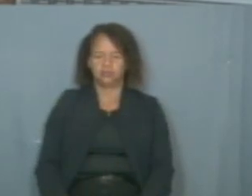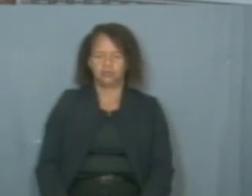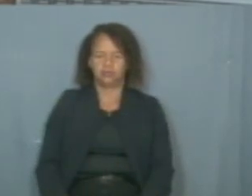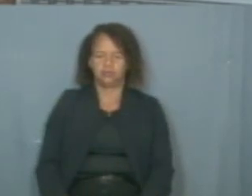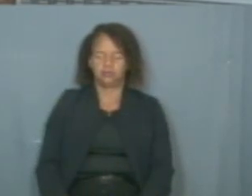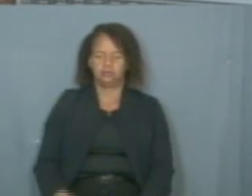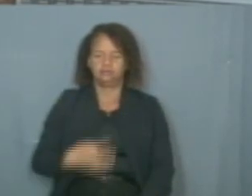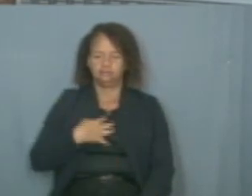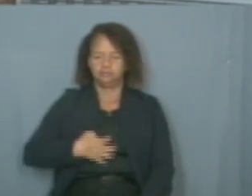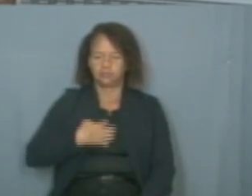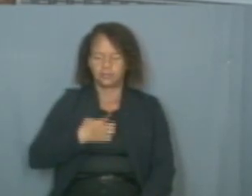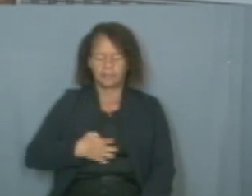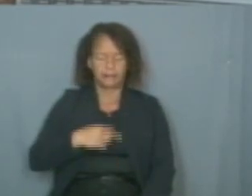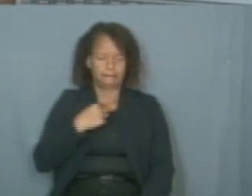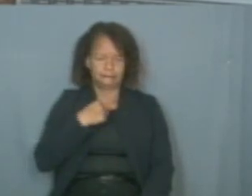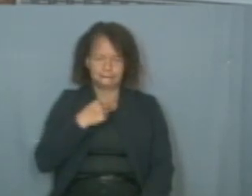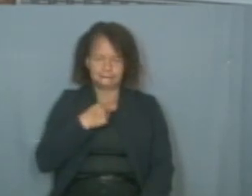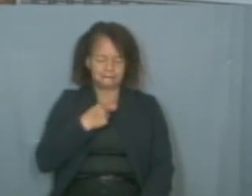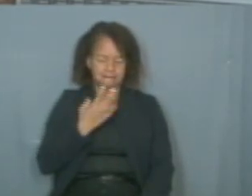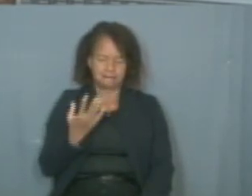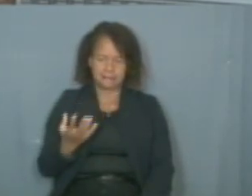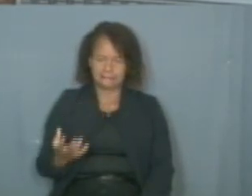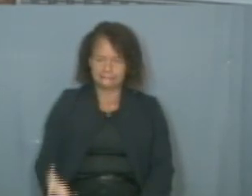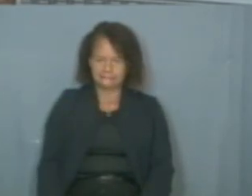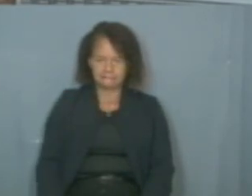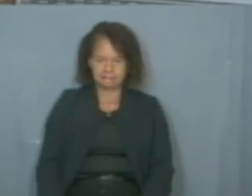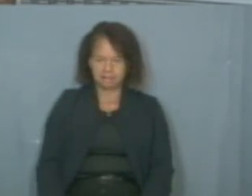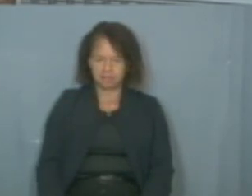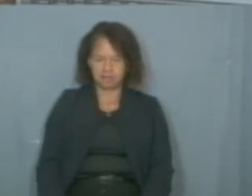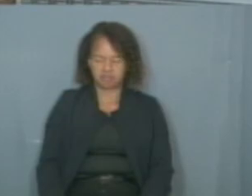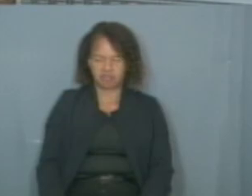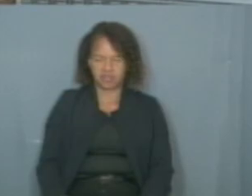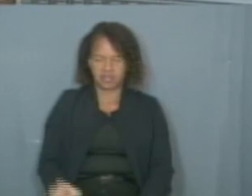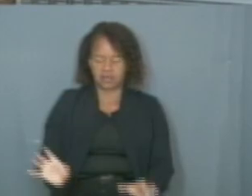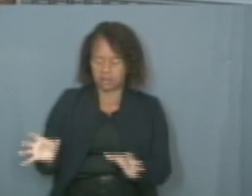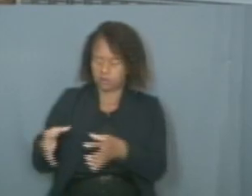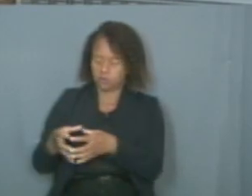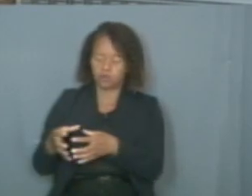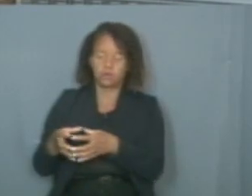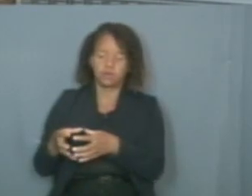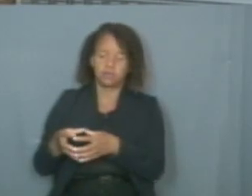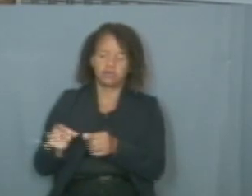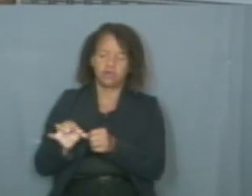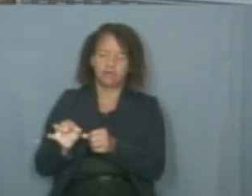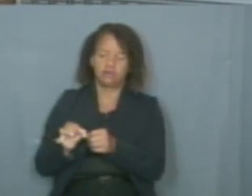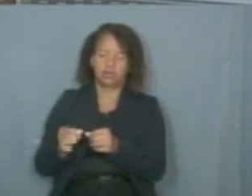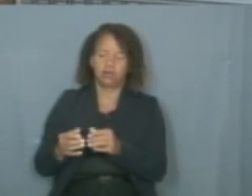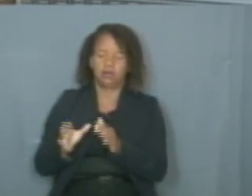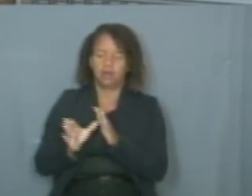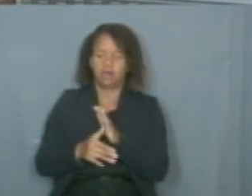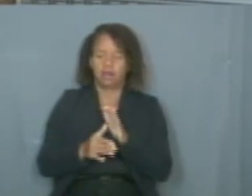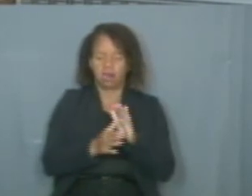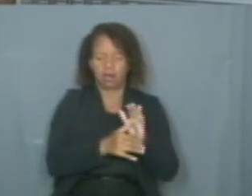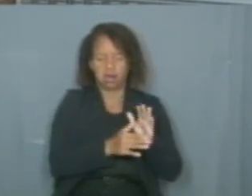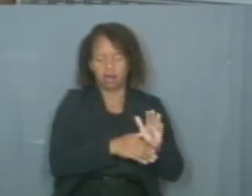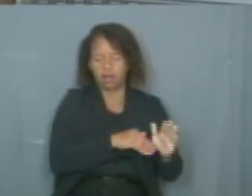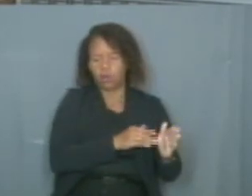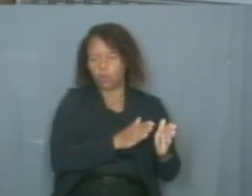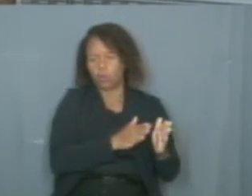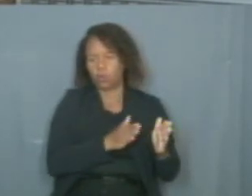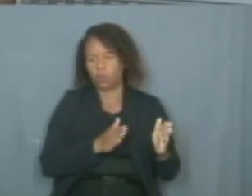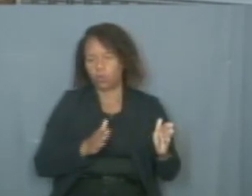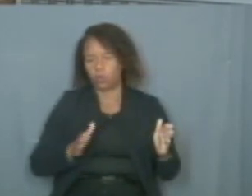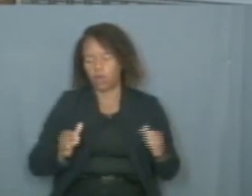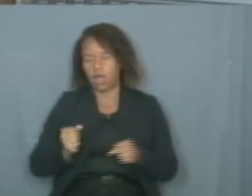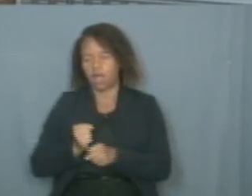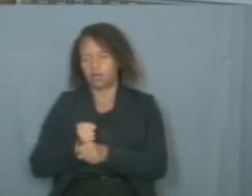A indignação não pode ser apenas daqueles e daquelas que foram lesados durante todos esses